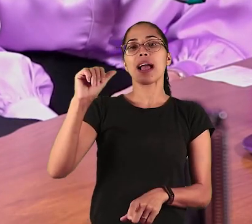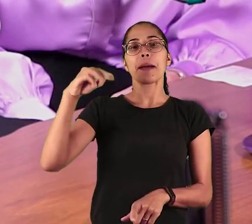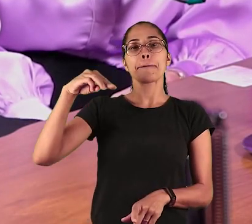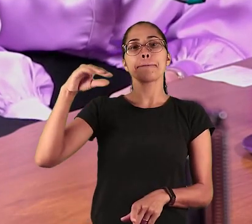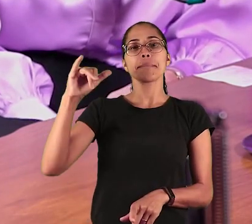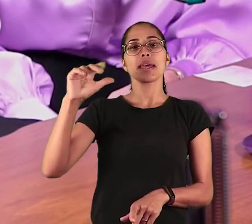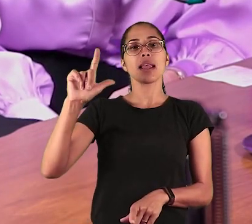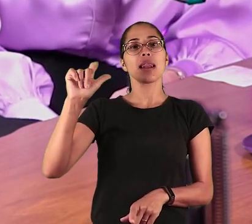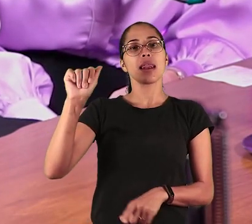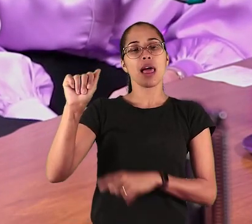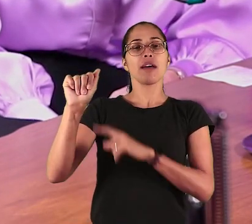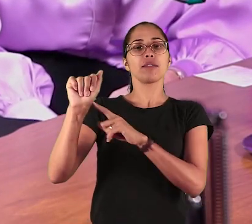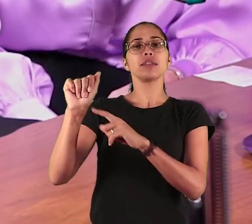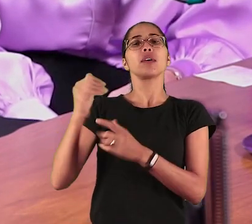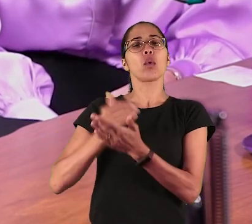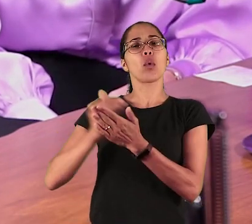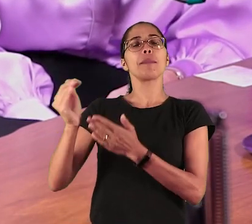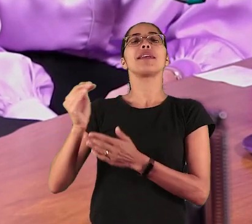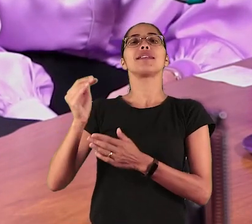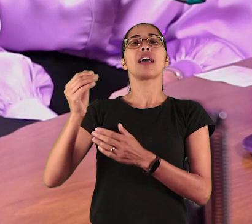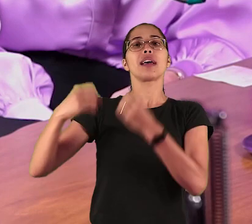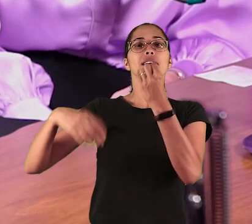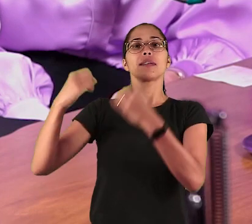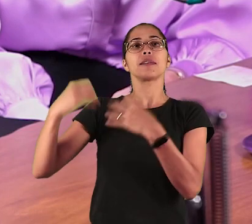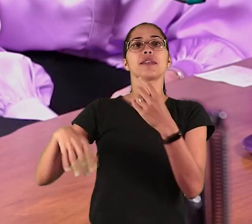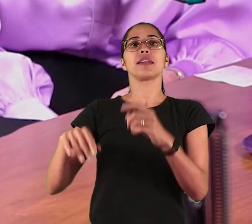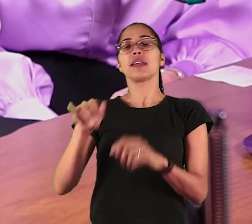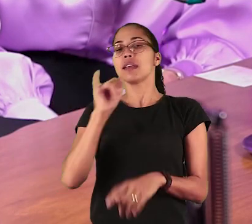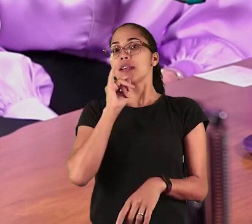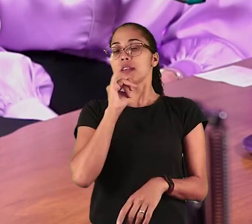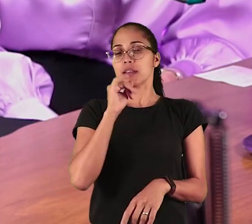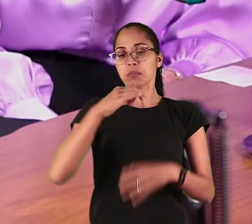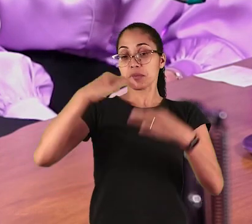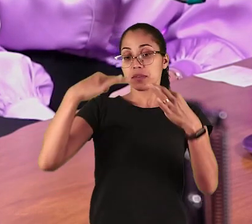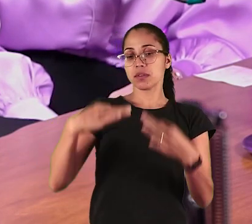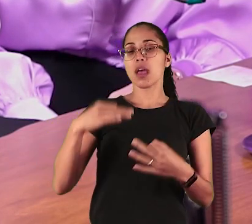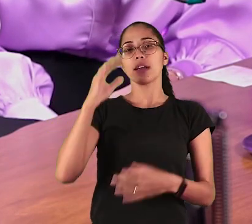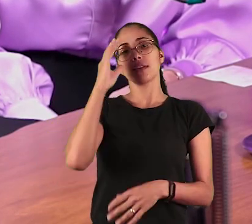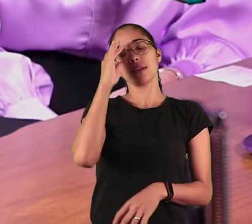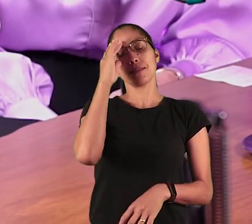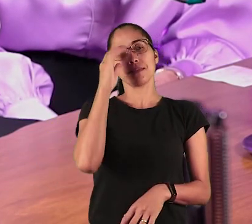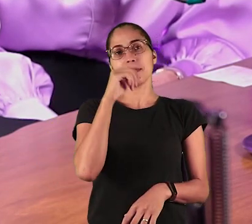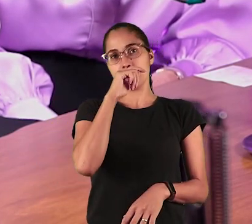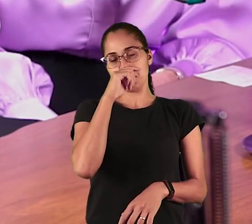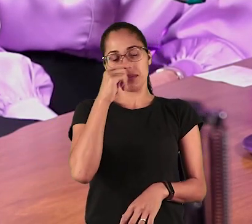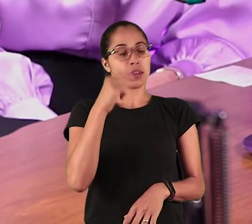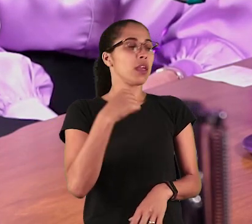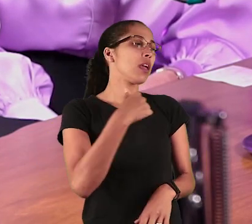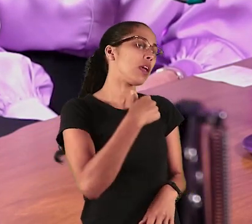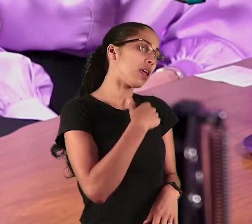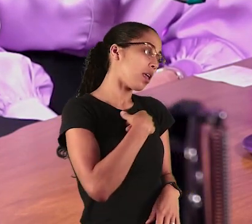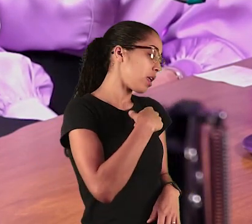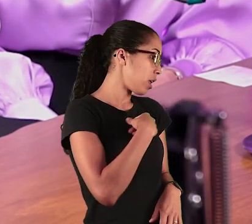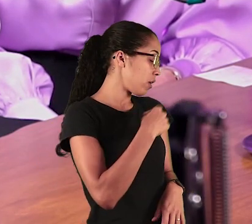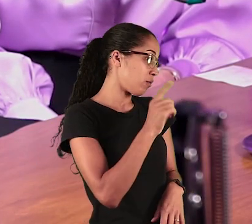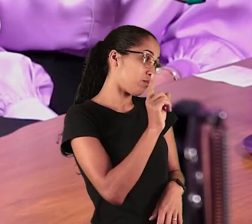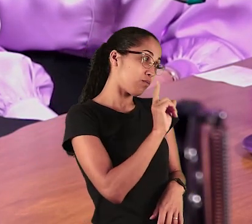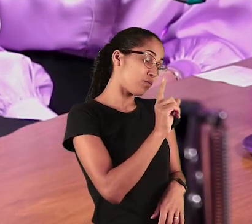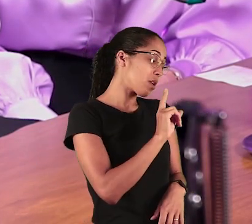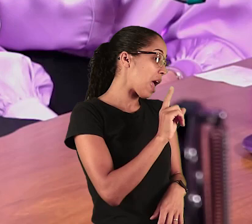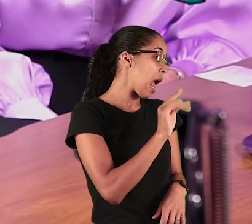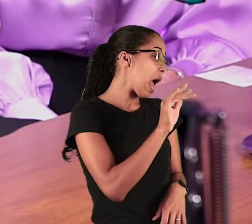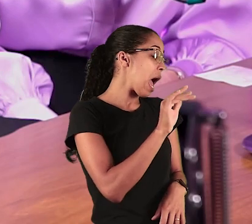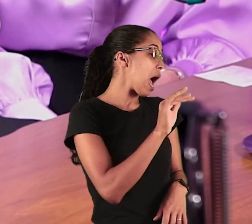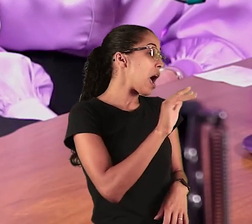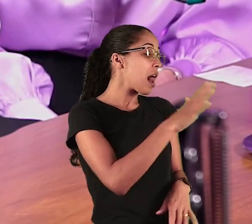assim Acho que você pode começar falando porque essa coisa da honestidade Ai Carol eu não fui no evento porque eu estou fazendo adaptação